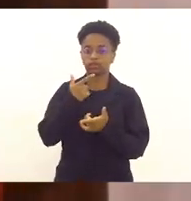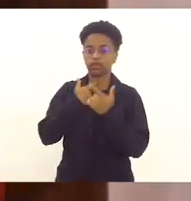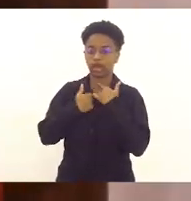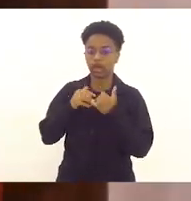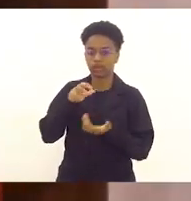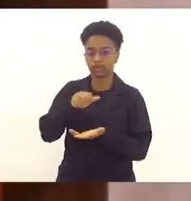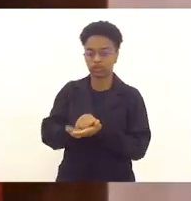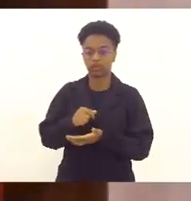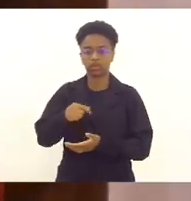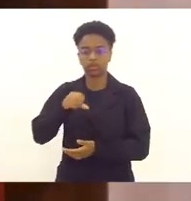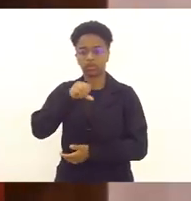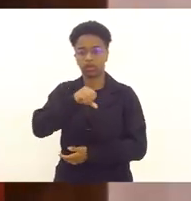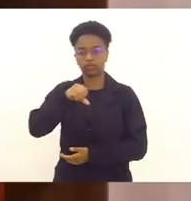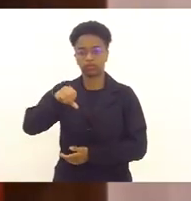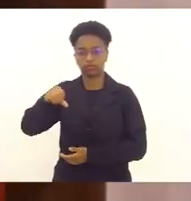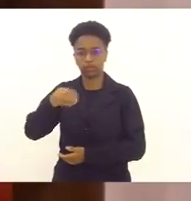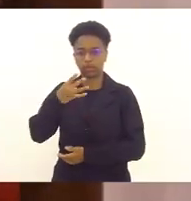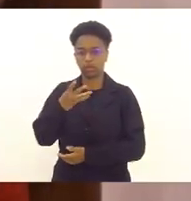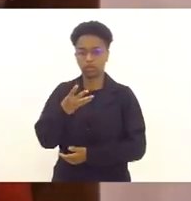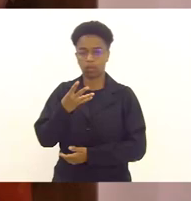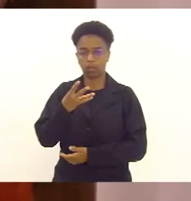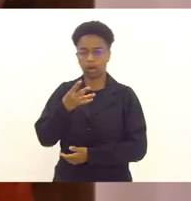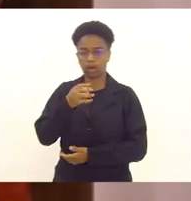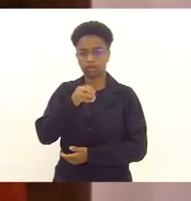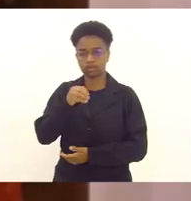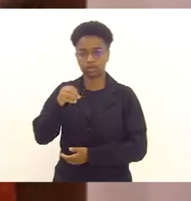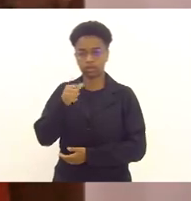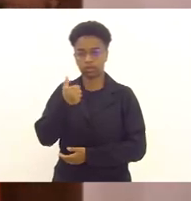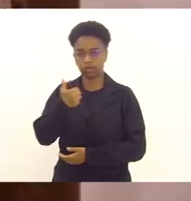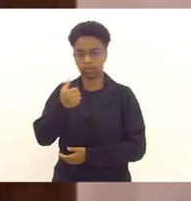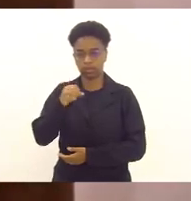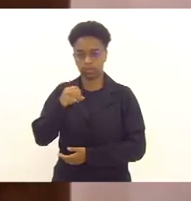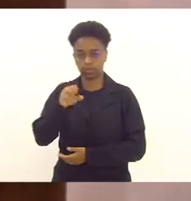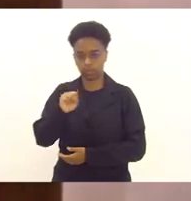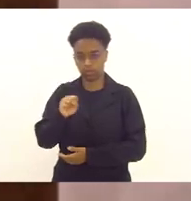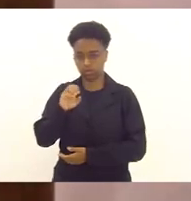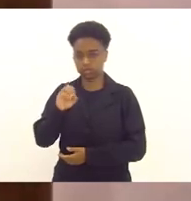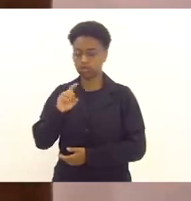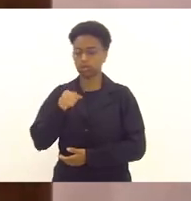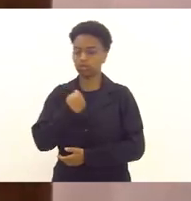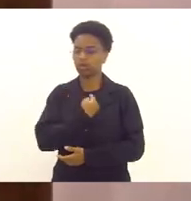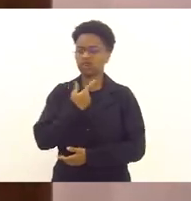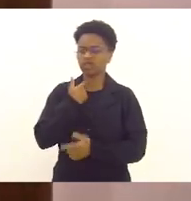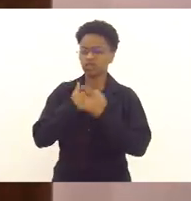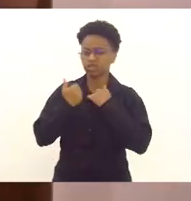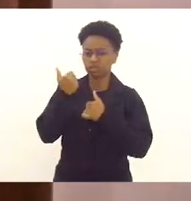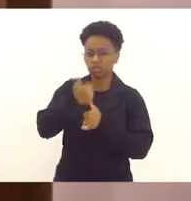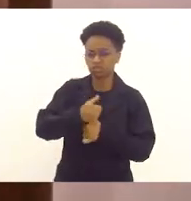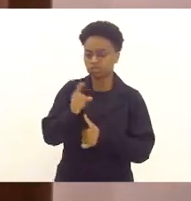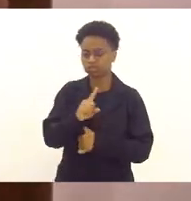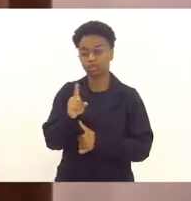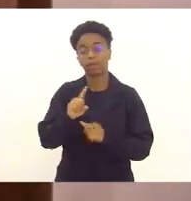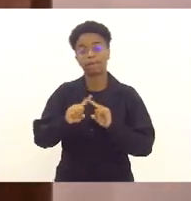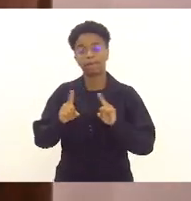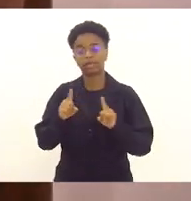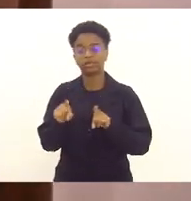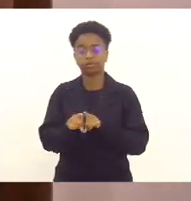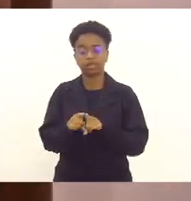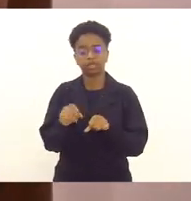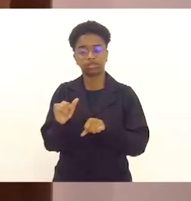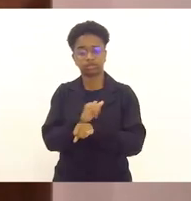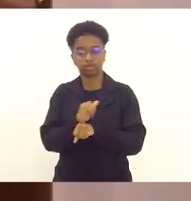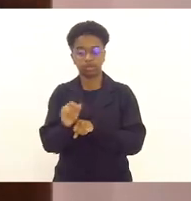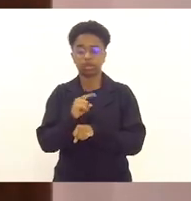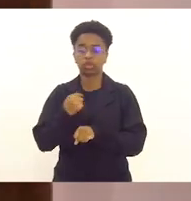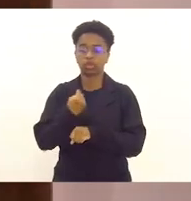nosso número é 999400180 não queremos substituir Nenhum serviço mas é uma forma também a gente receber as informações